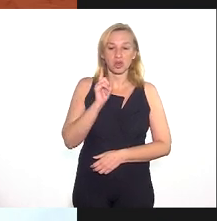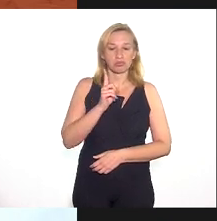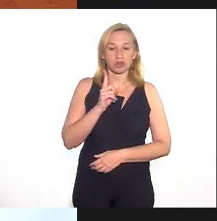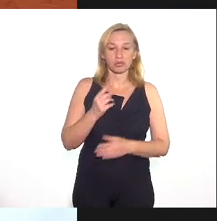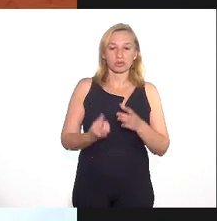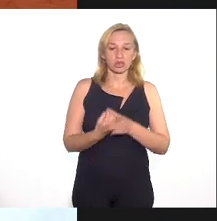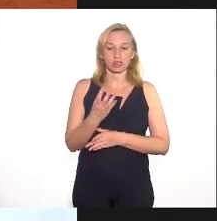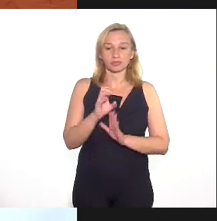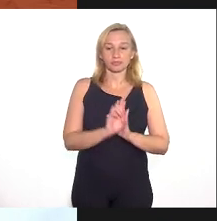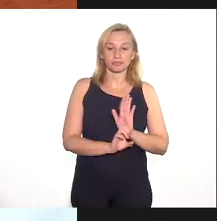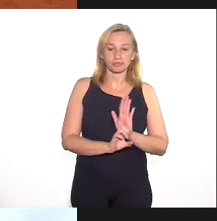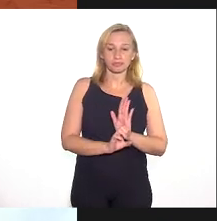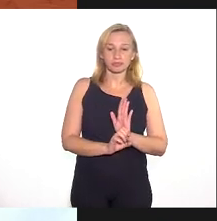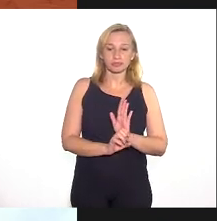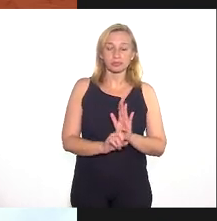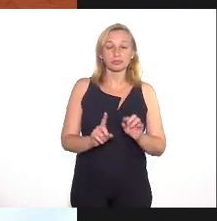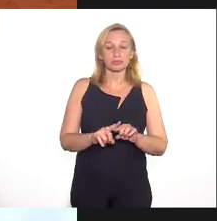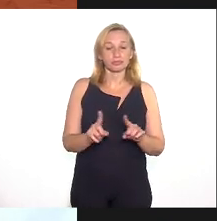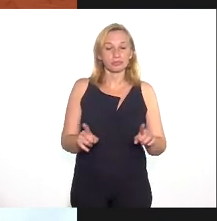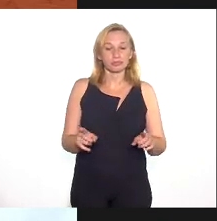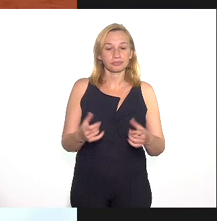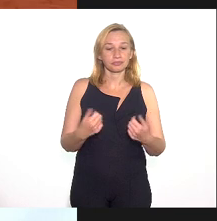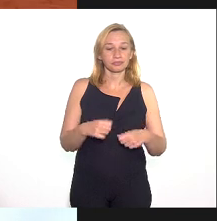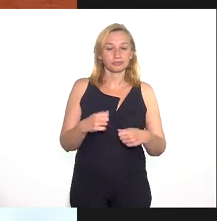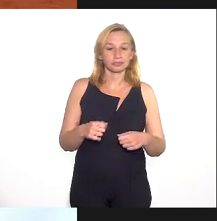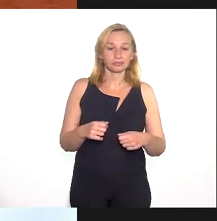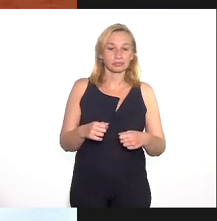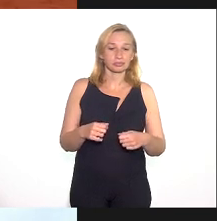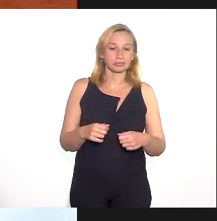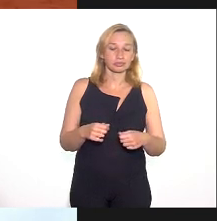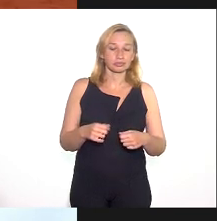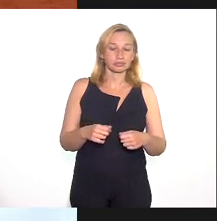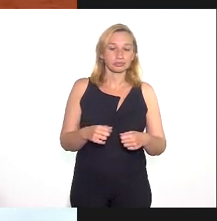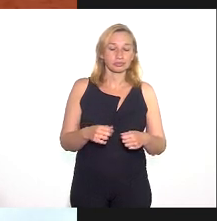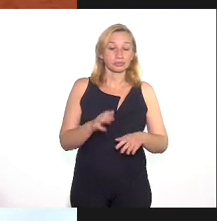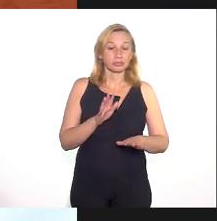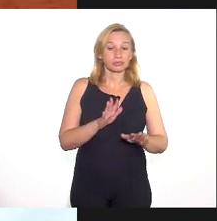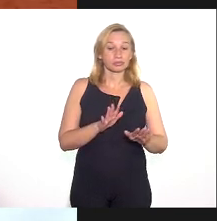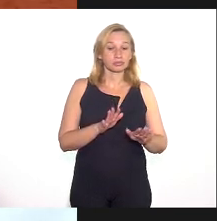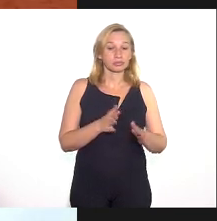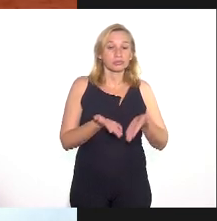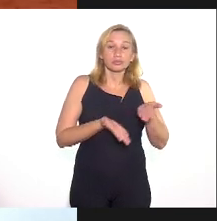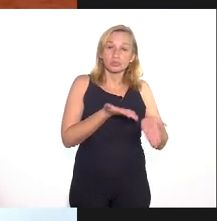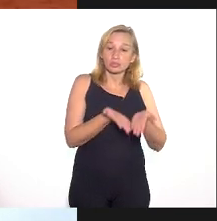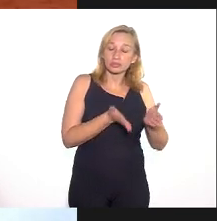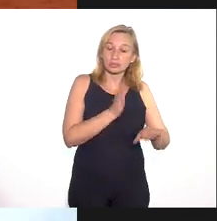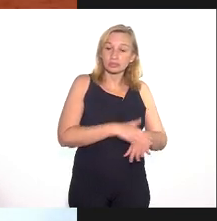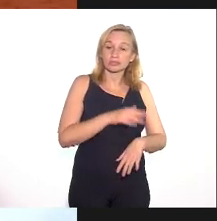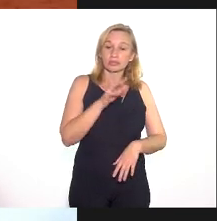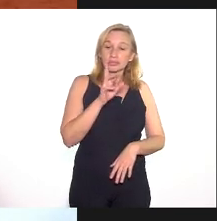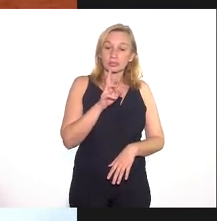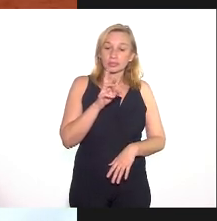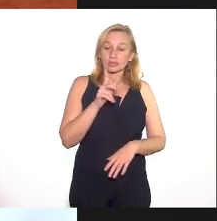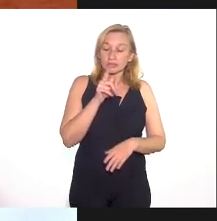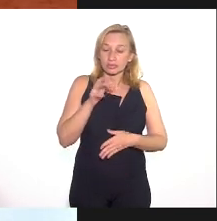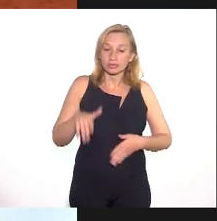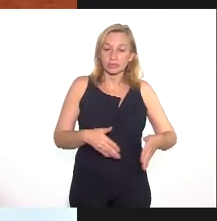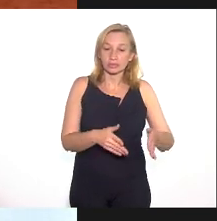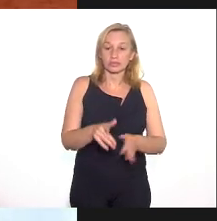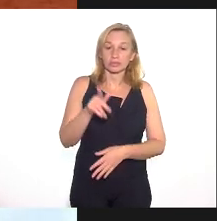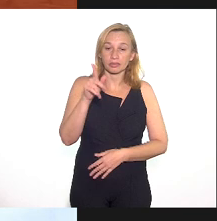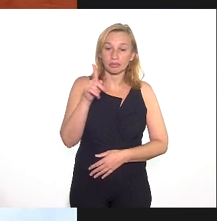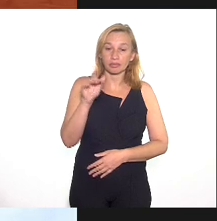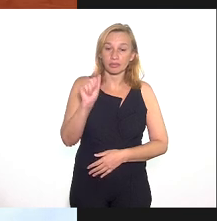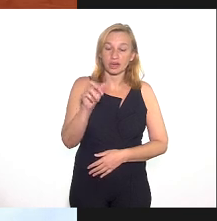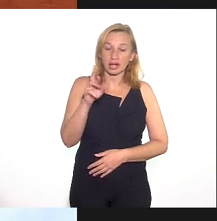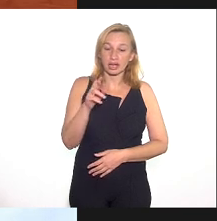mas deveríamos tratar com prioridade, por exemplo, o Rio Paraíba do Sul, o Rio Pomba, os rios que deságuam, por